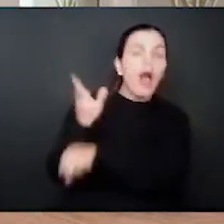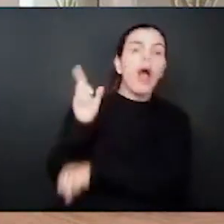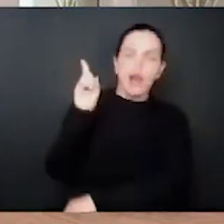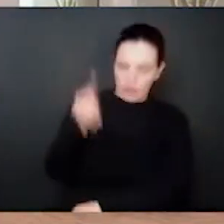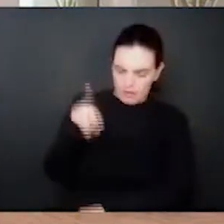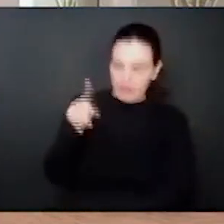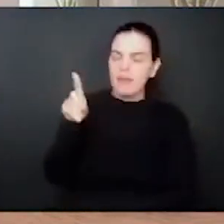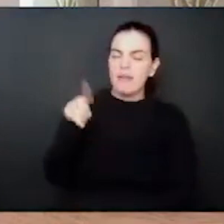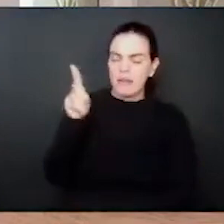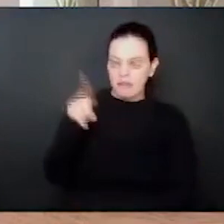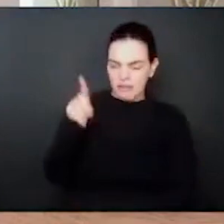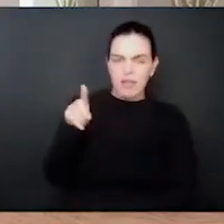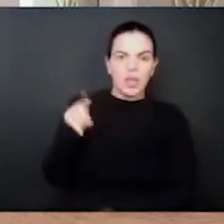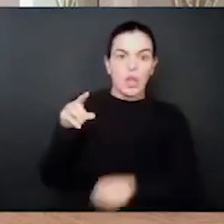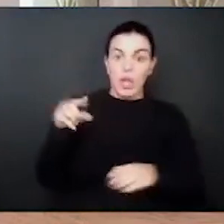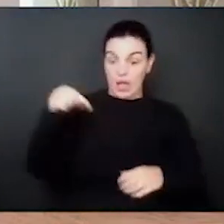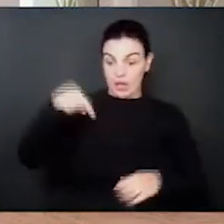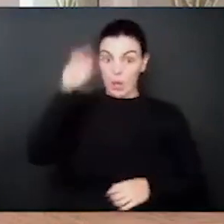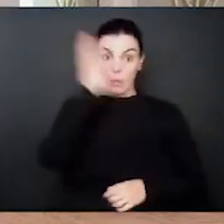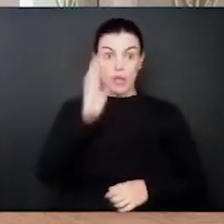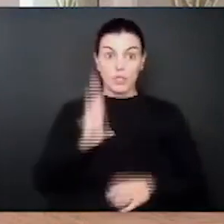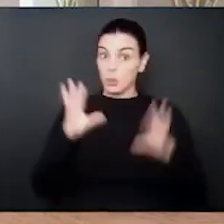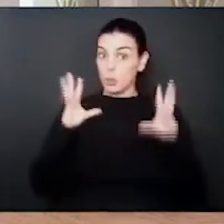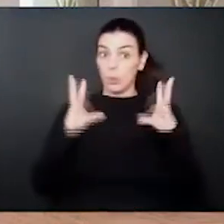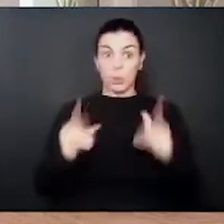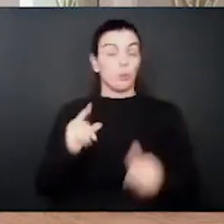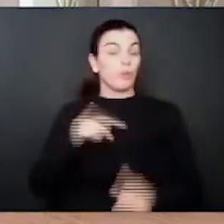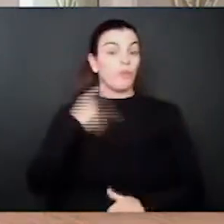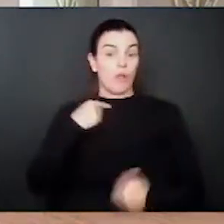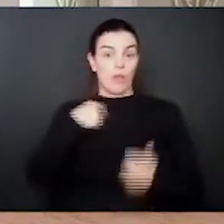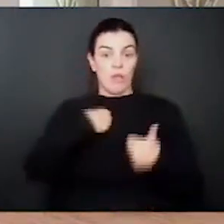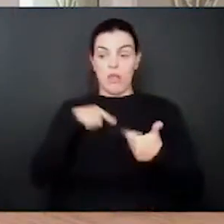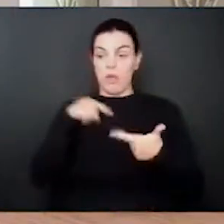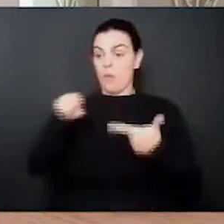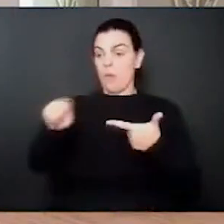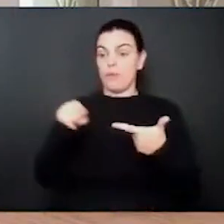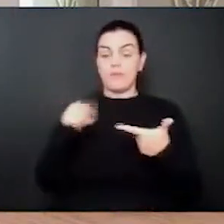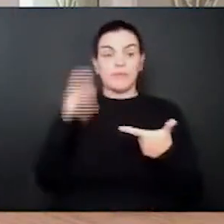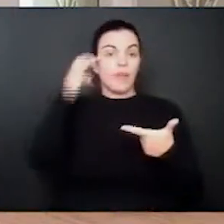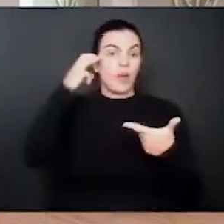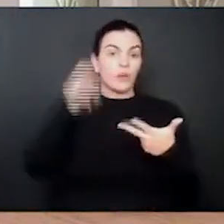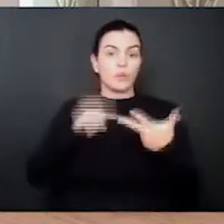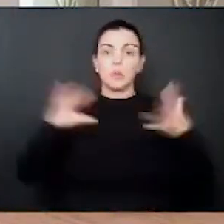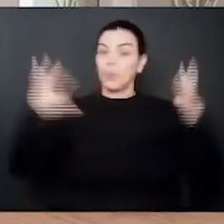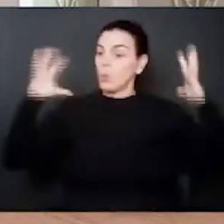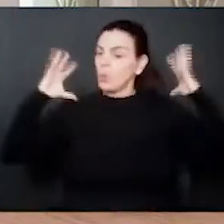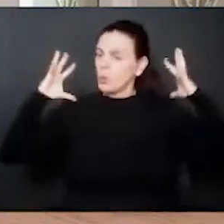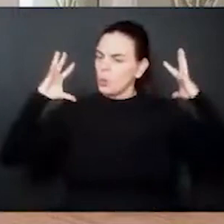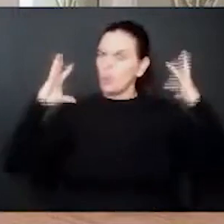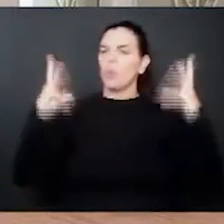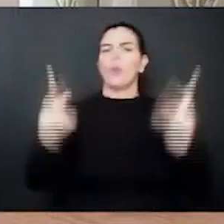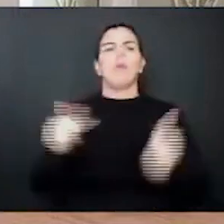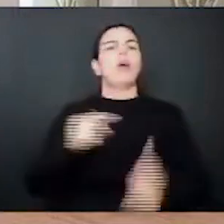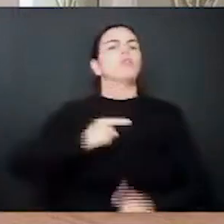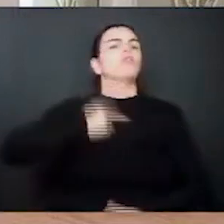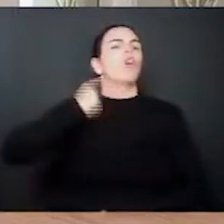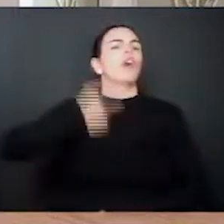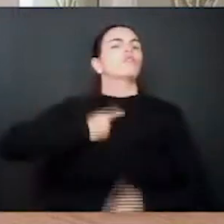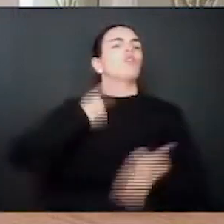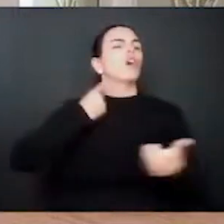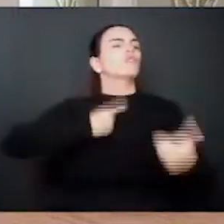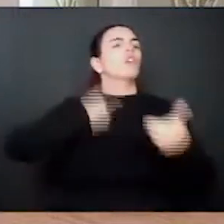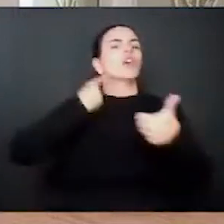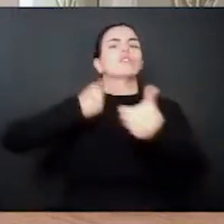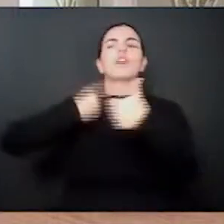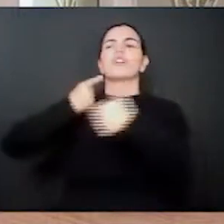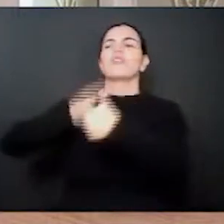mundo é advogado hoje. Eu sou advogado, o Dalton é advogado, todo mundo é advogado. Tem mais advogado do que cliente, para você ter uma ideia hoje no